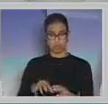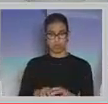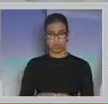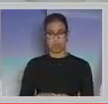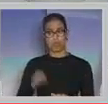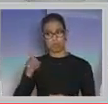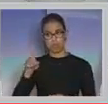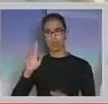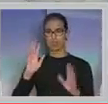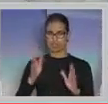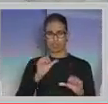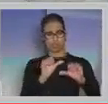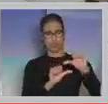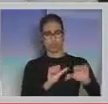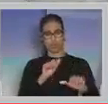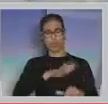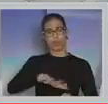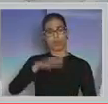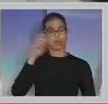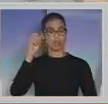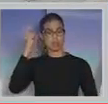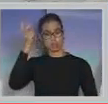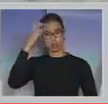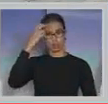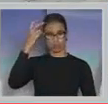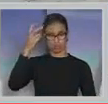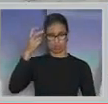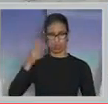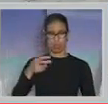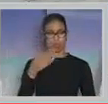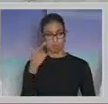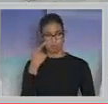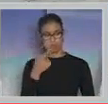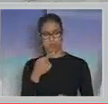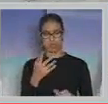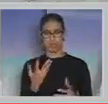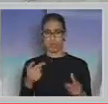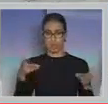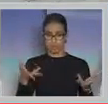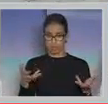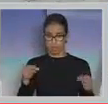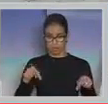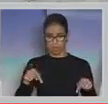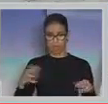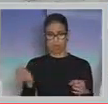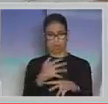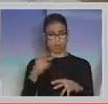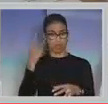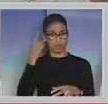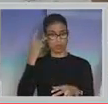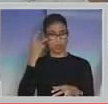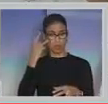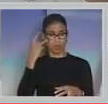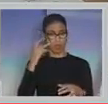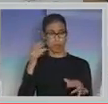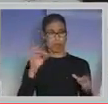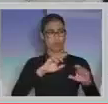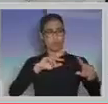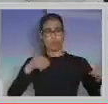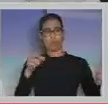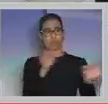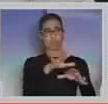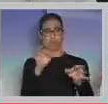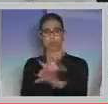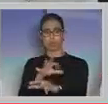fazendo com a cultura Vejam Só os senhores O que aconteceu com a cultura da cidade de São Paulo verdadeiro desmonte